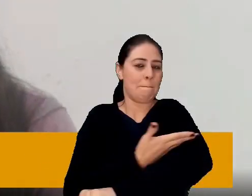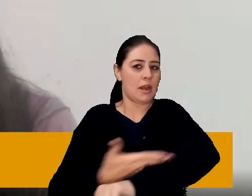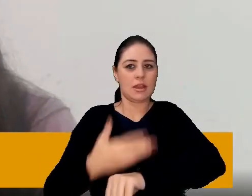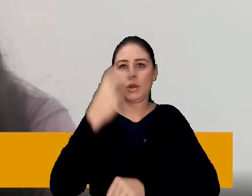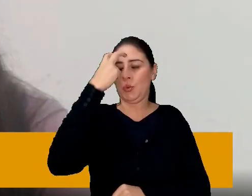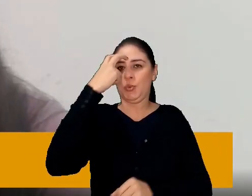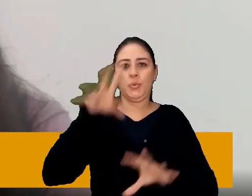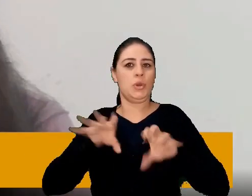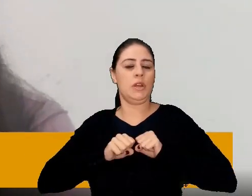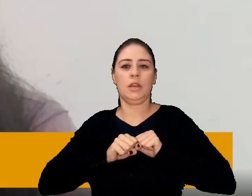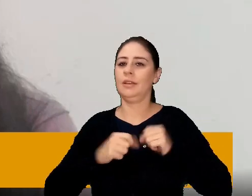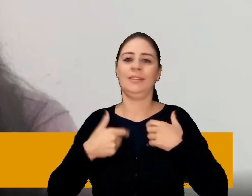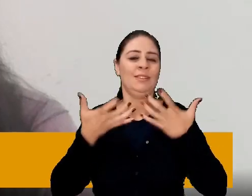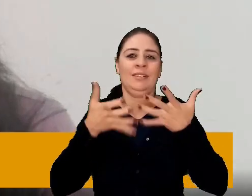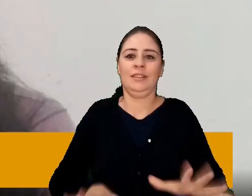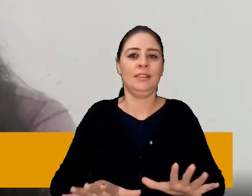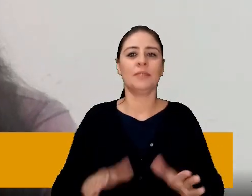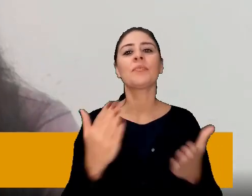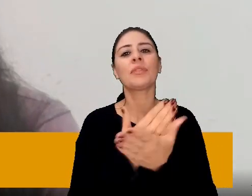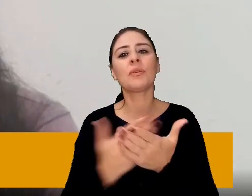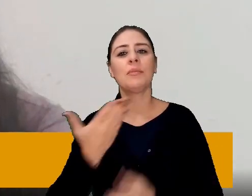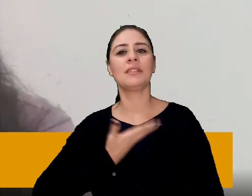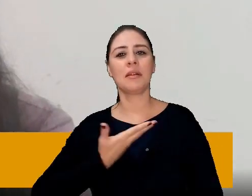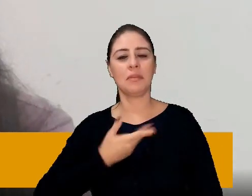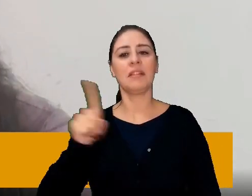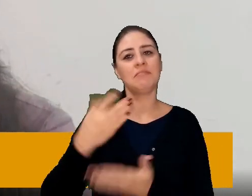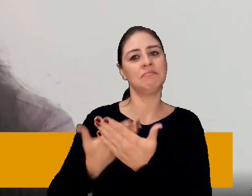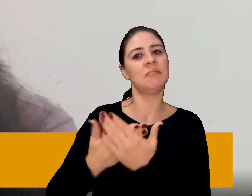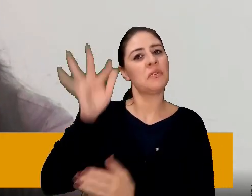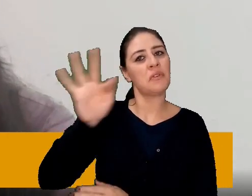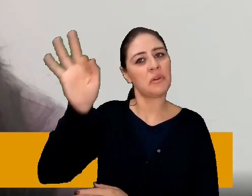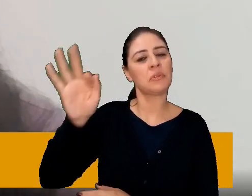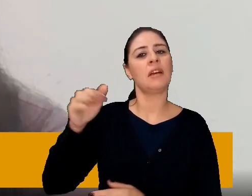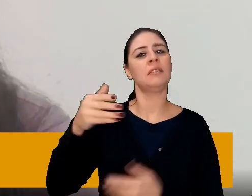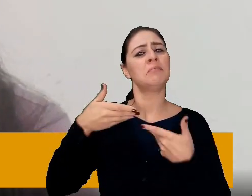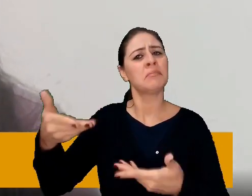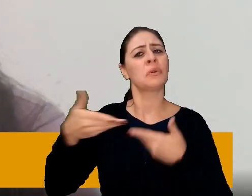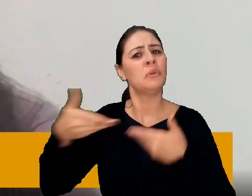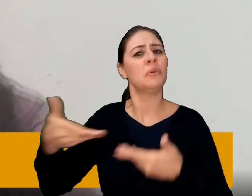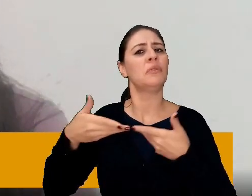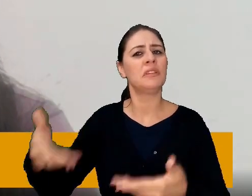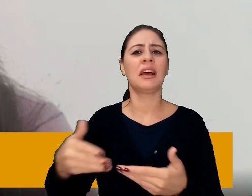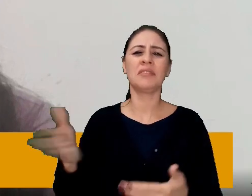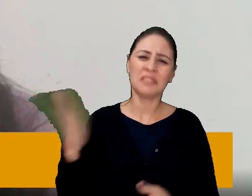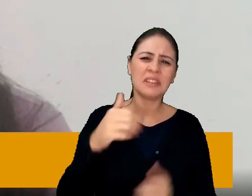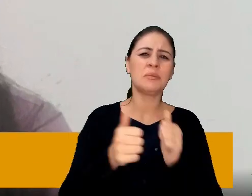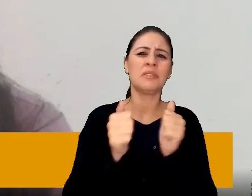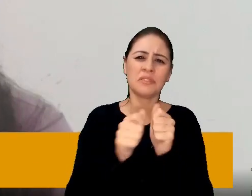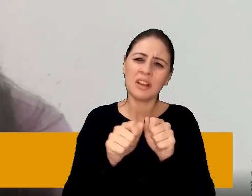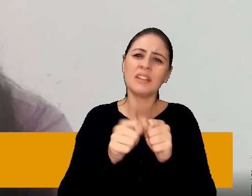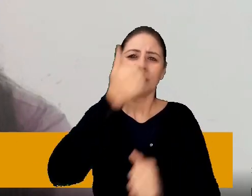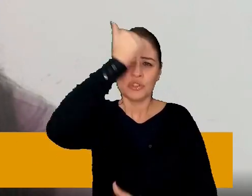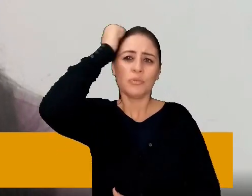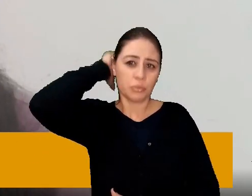Então, algumas amigas minhas aqui da aldeia estavam fazendo faculdade e, vamos, Camila, faz o vestibular, porque a gente